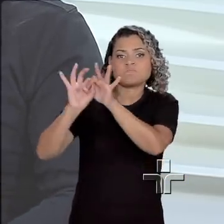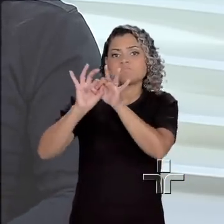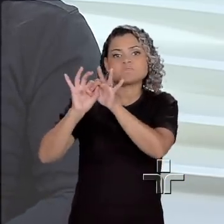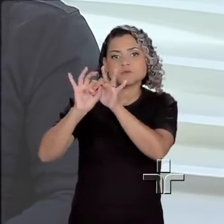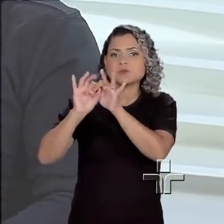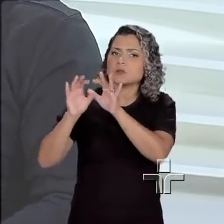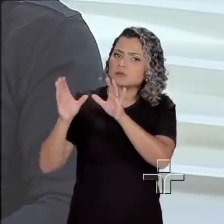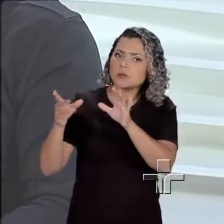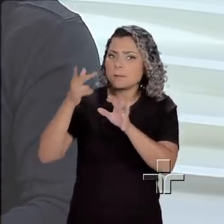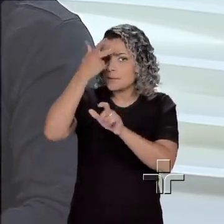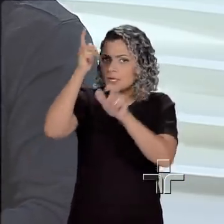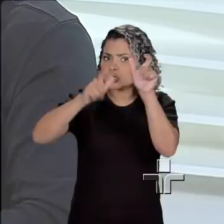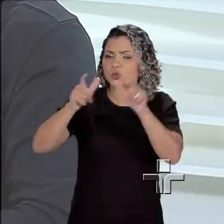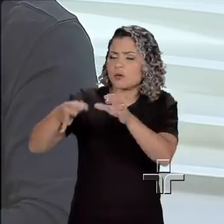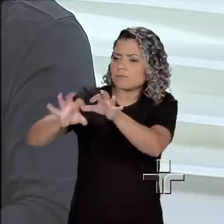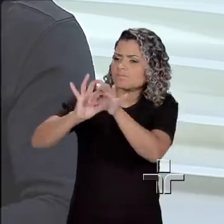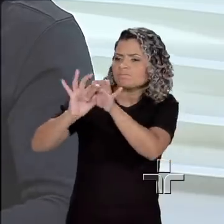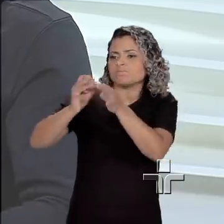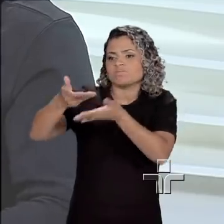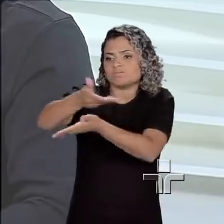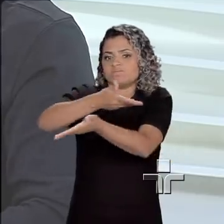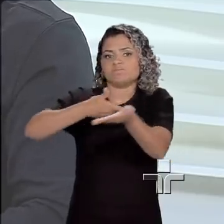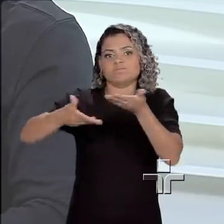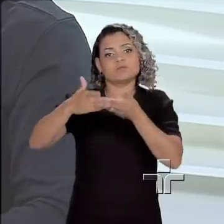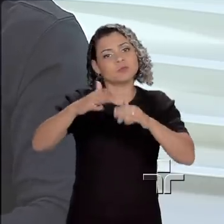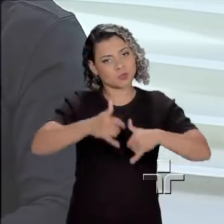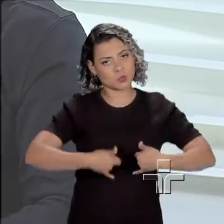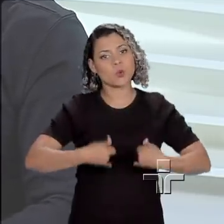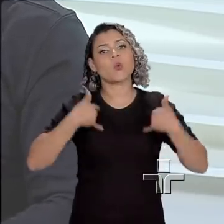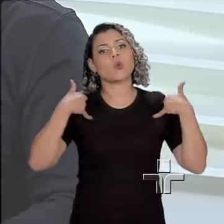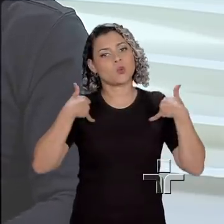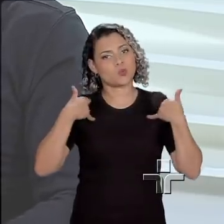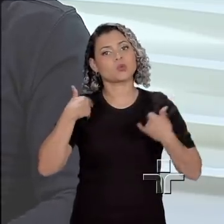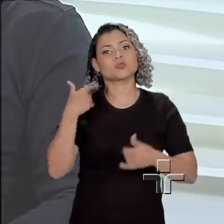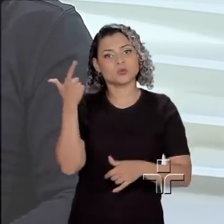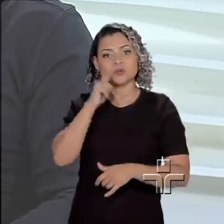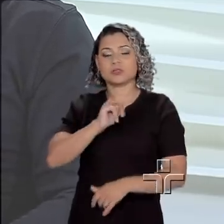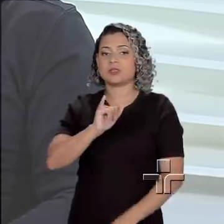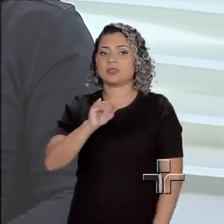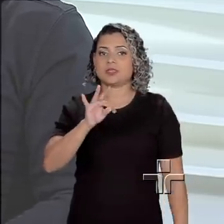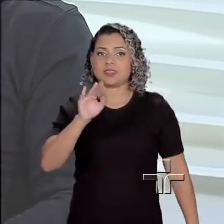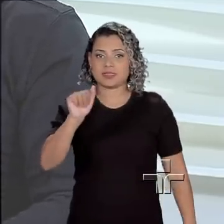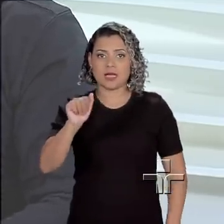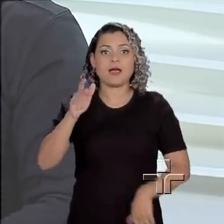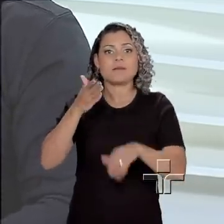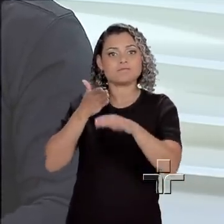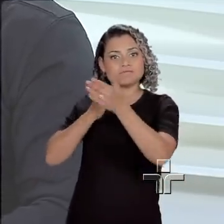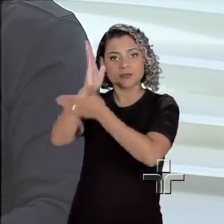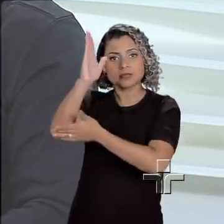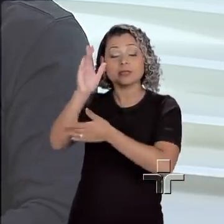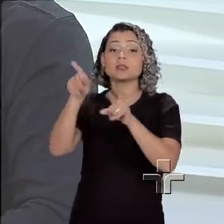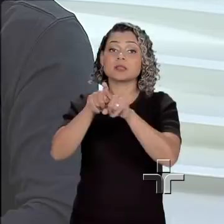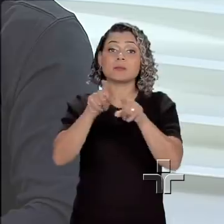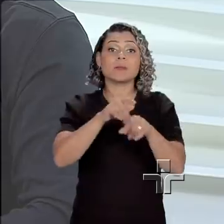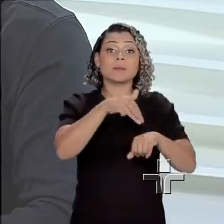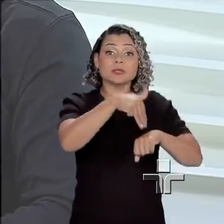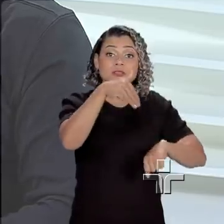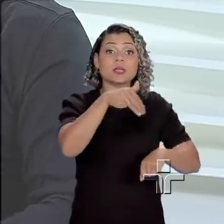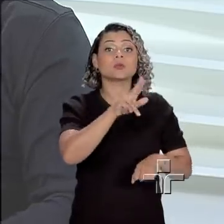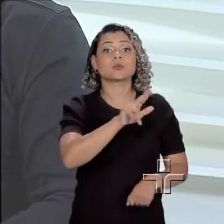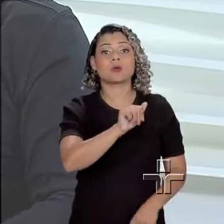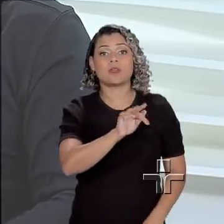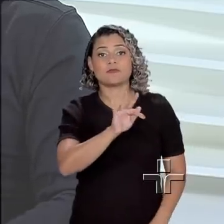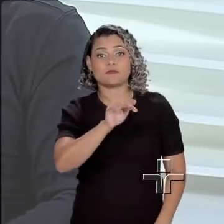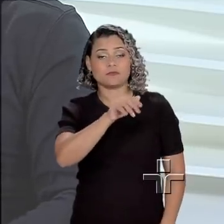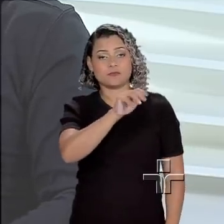muito próximas umas das outras. E eu tenho muito orgulho, obviamente, de ter feito ITA, mas tanto quanto de ter feito mestrado na UFPE, doutorado em